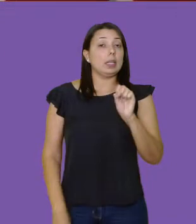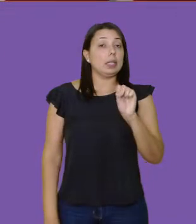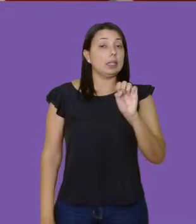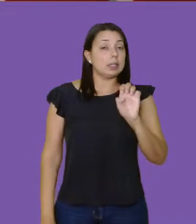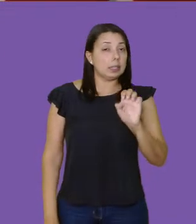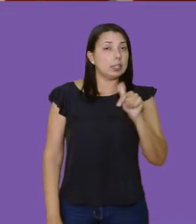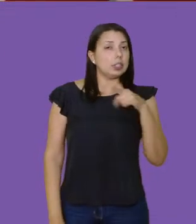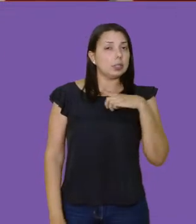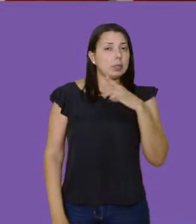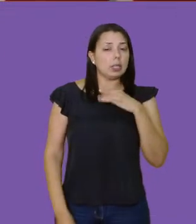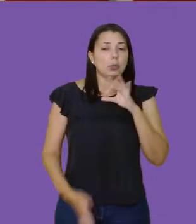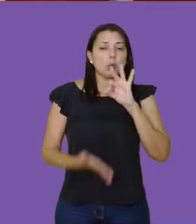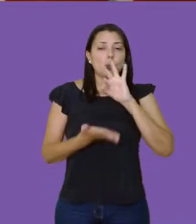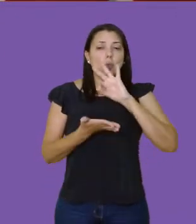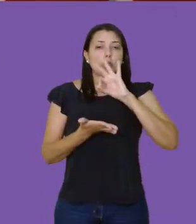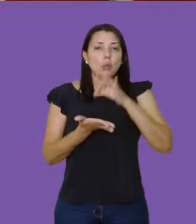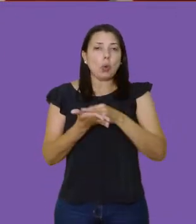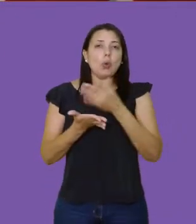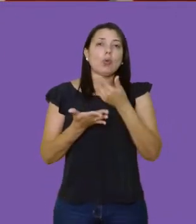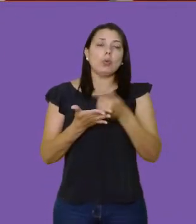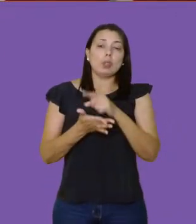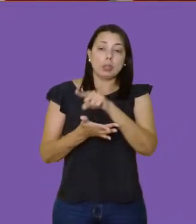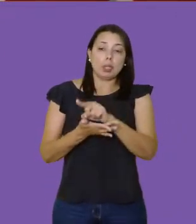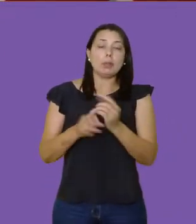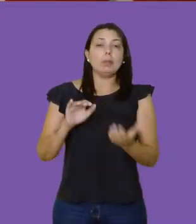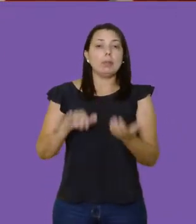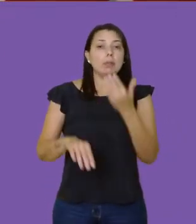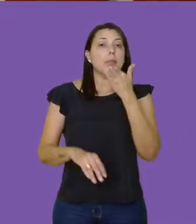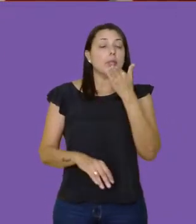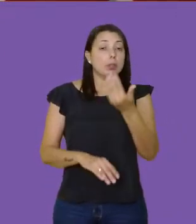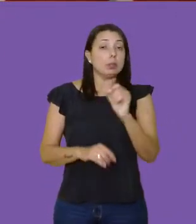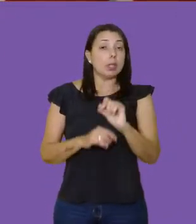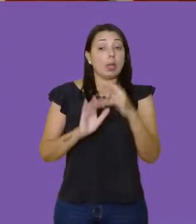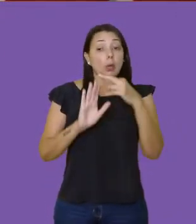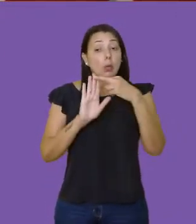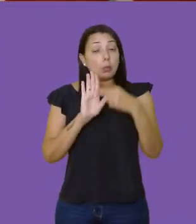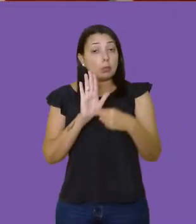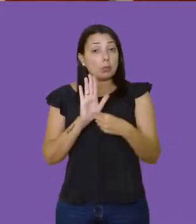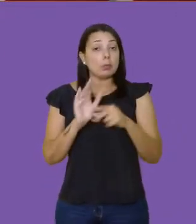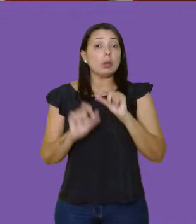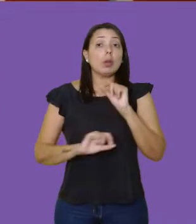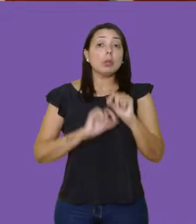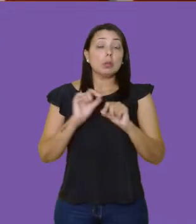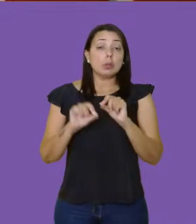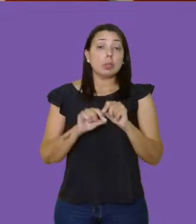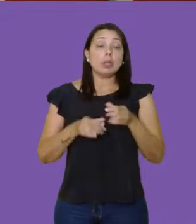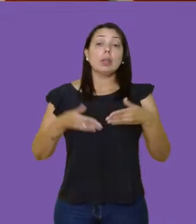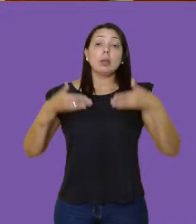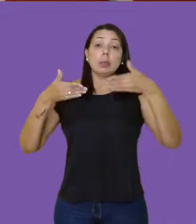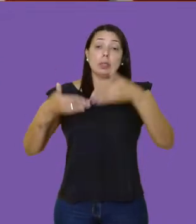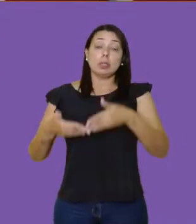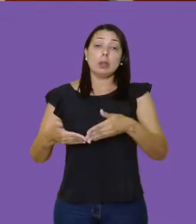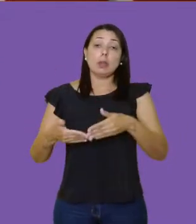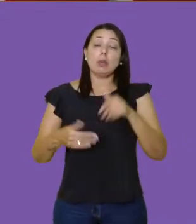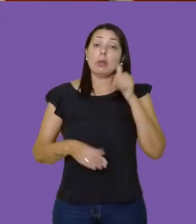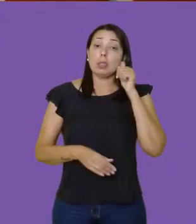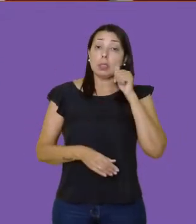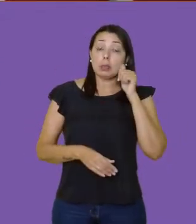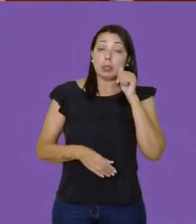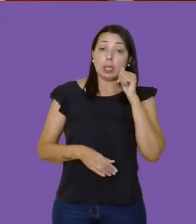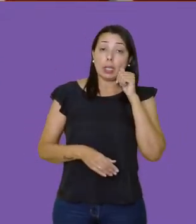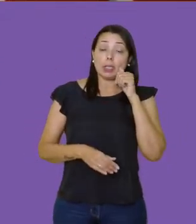um ofício para o Congresso Nacional pedindo que eles regulamentassem a questão da participação feminina nas